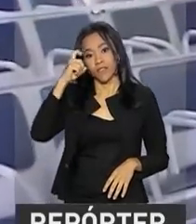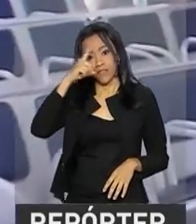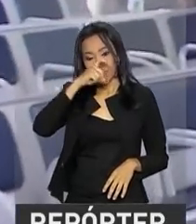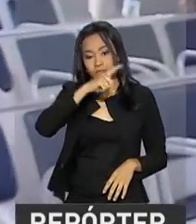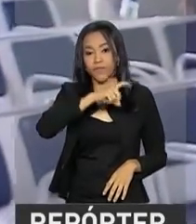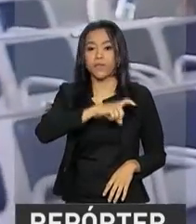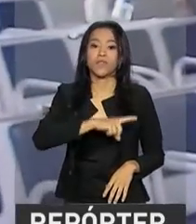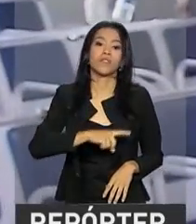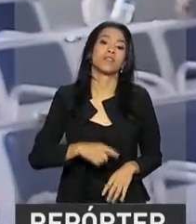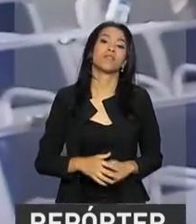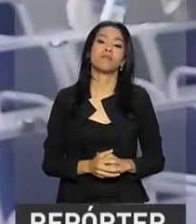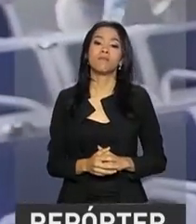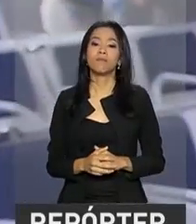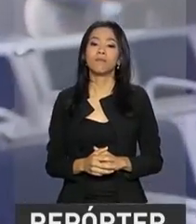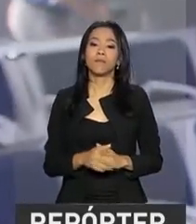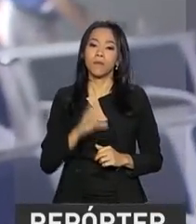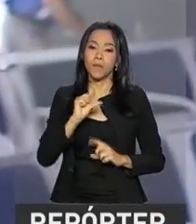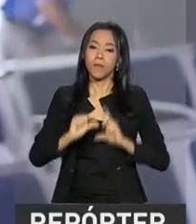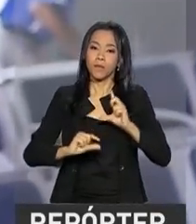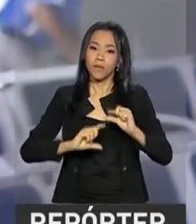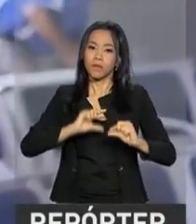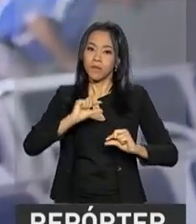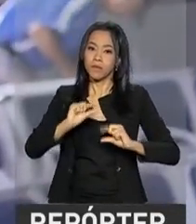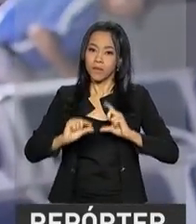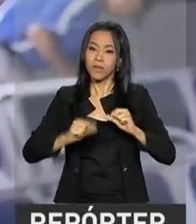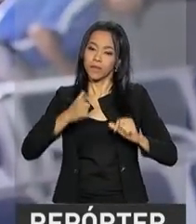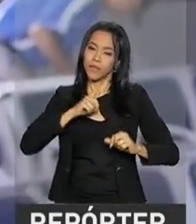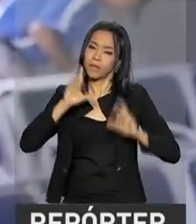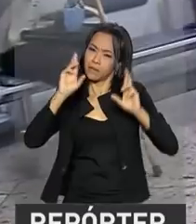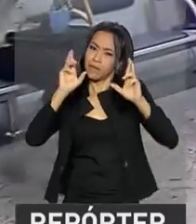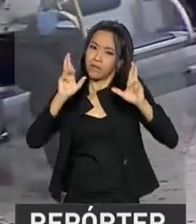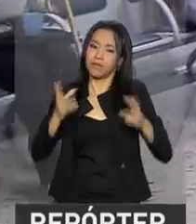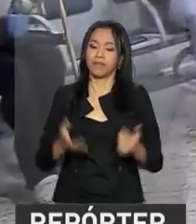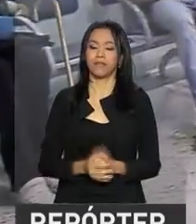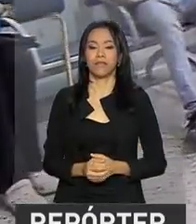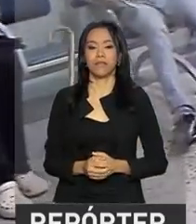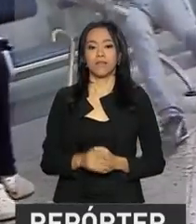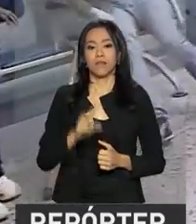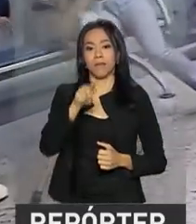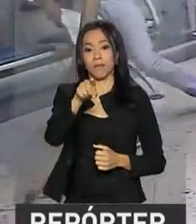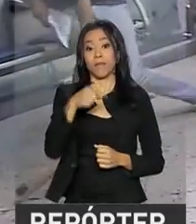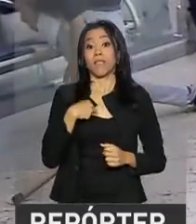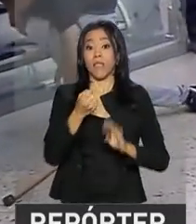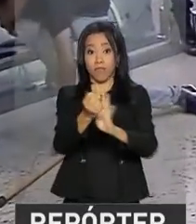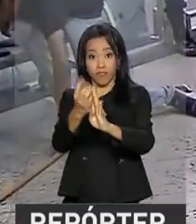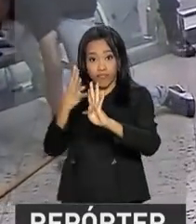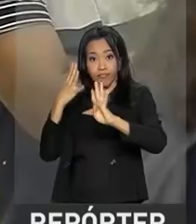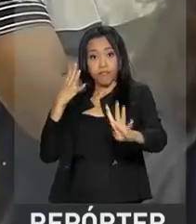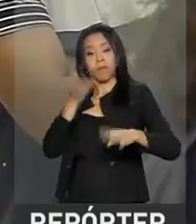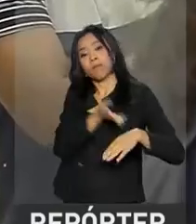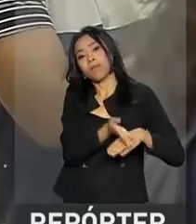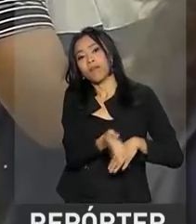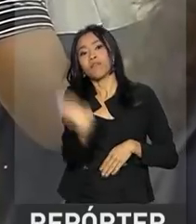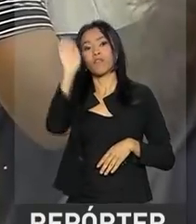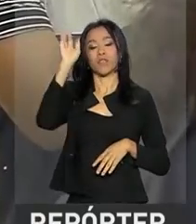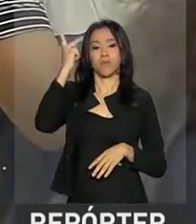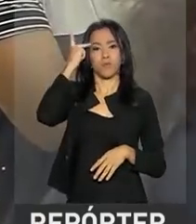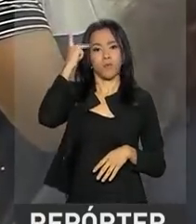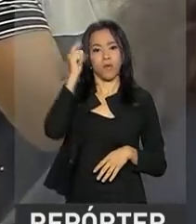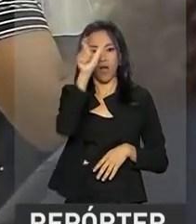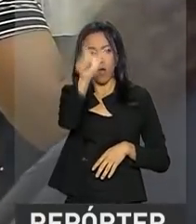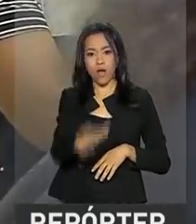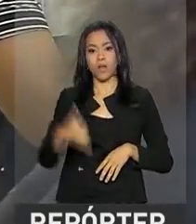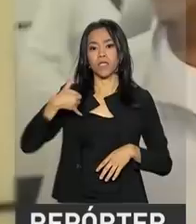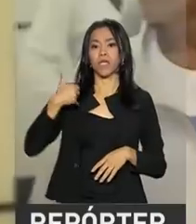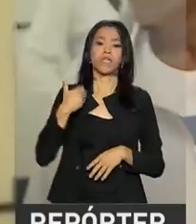mas aí vamos, pouco a pouco. Tenho esperança em volver. Na fila do embarque para São Paulo, Gerardo, de